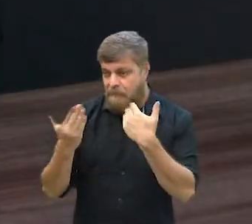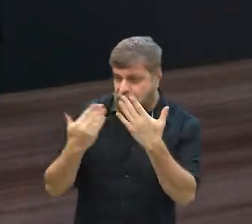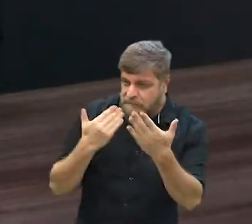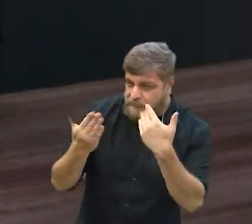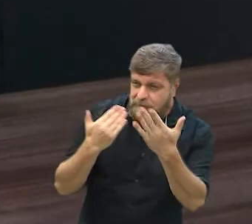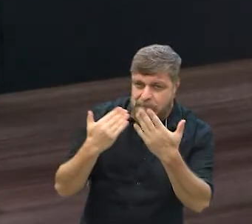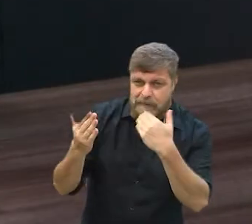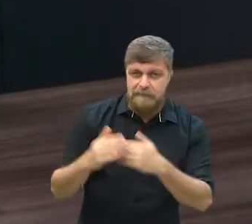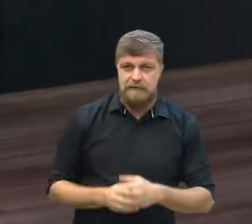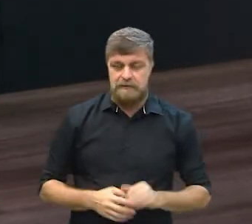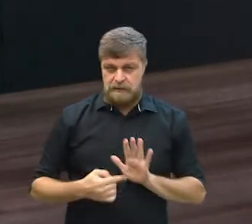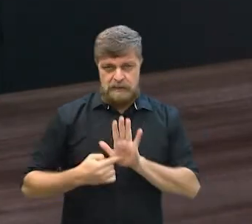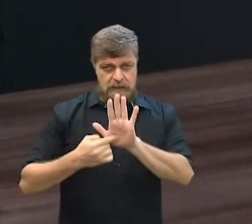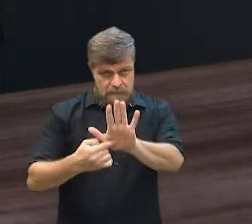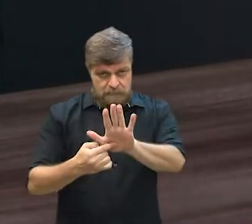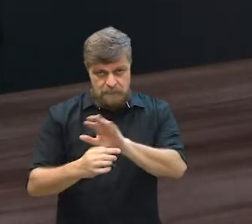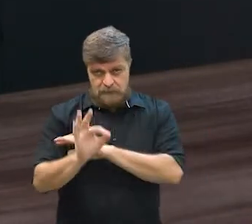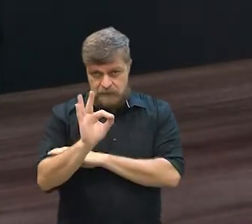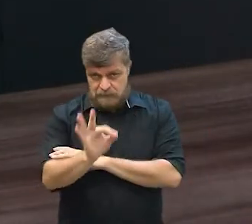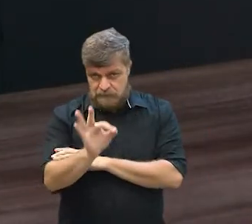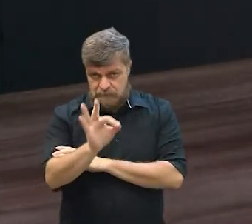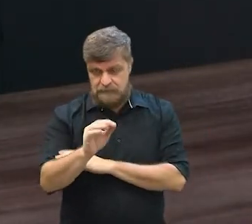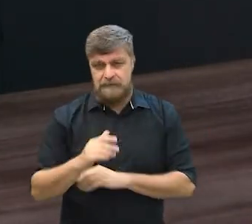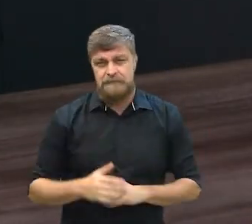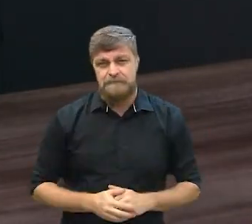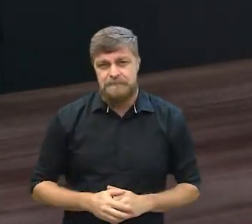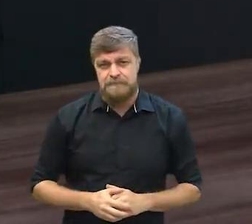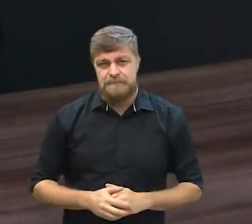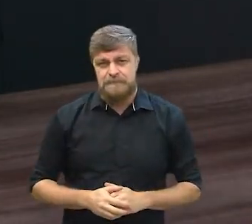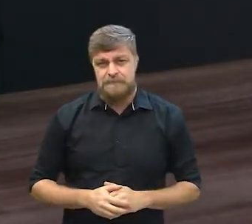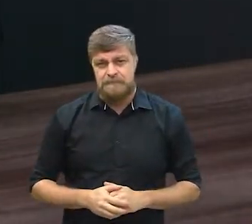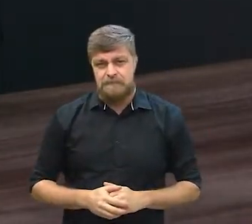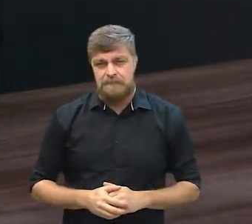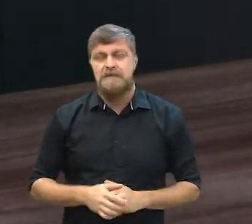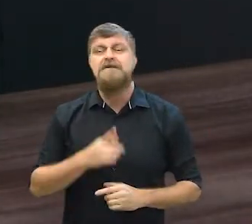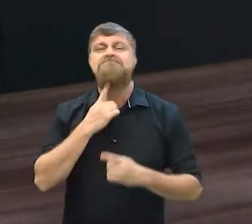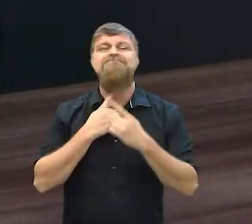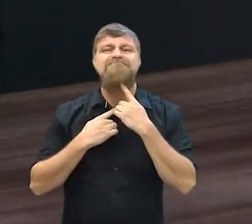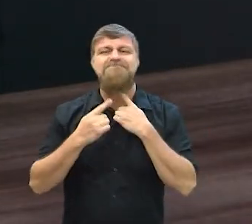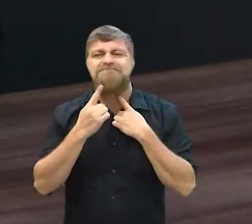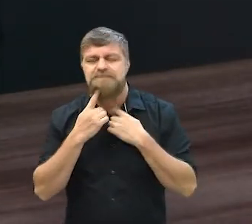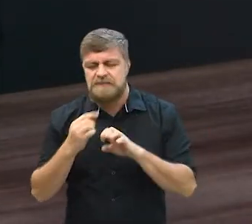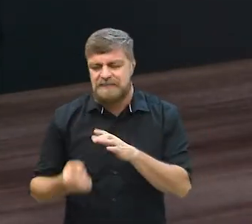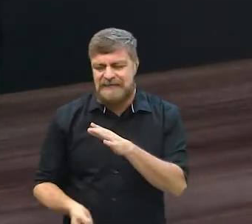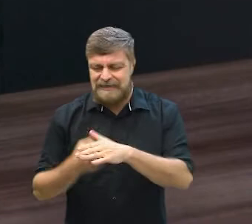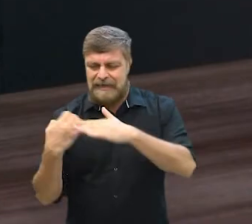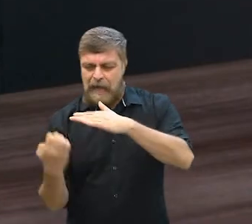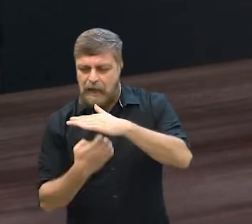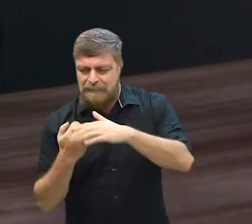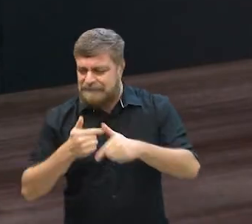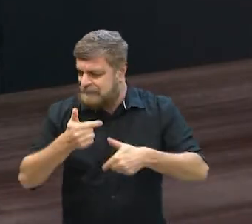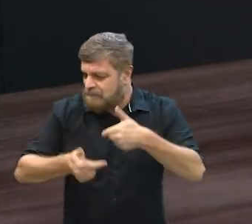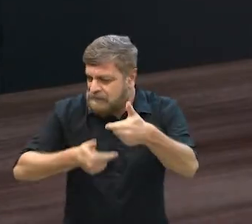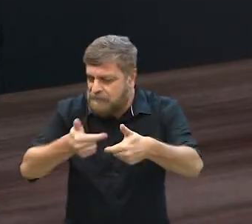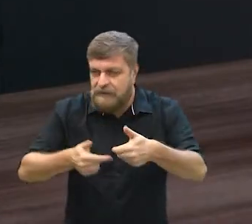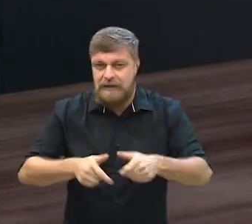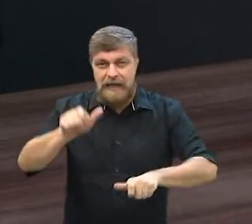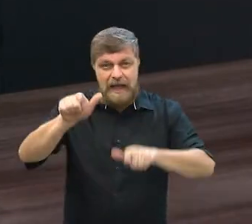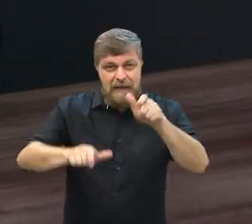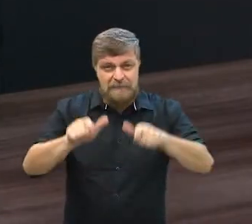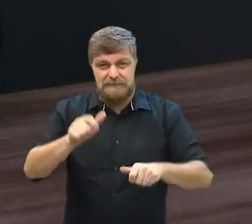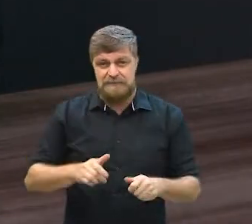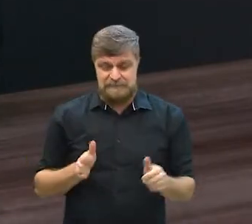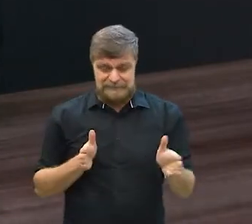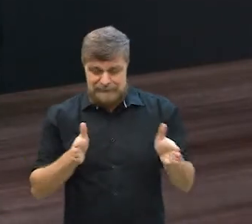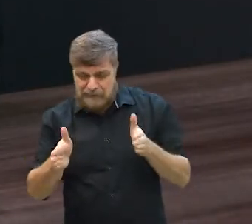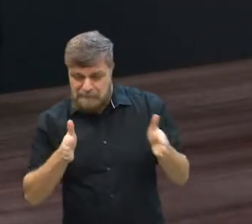desse bate-papo aí que mostra justamente essa veia empreendedora em que as pessoas precisam